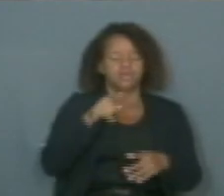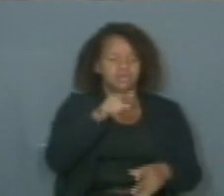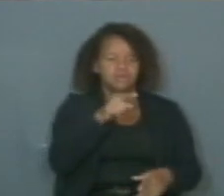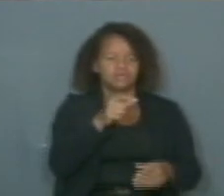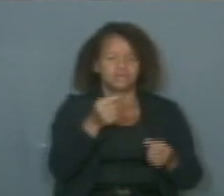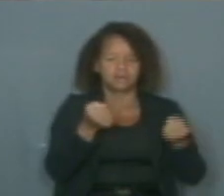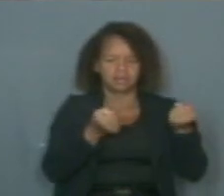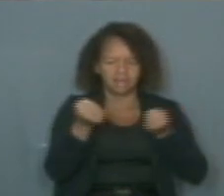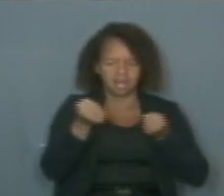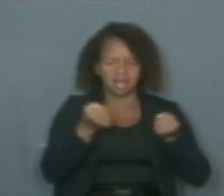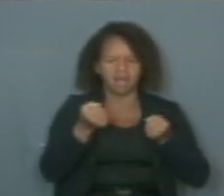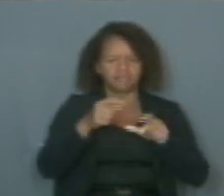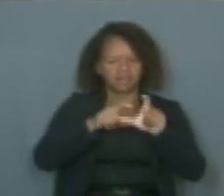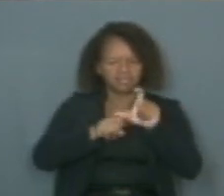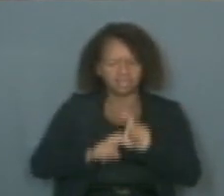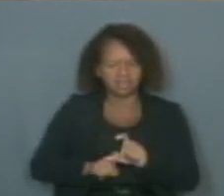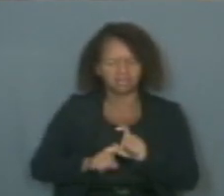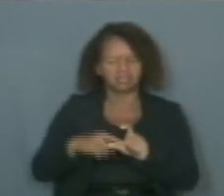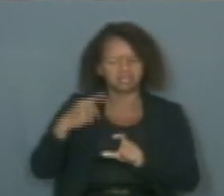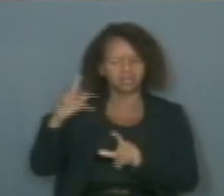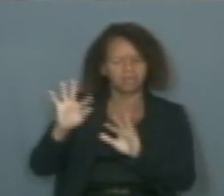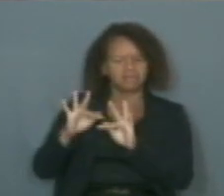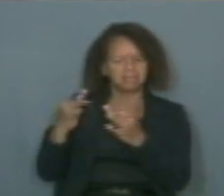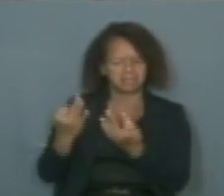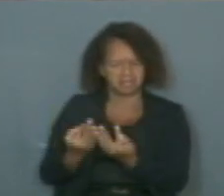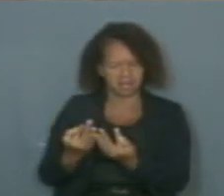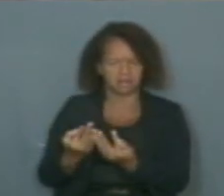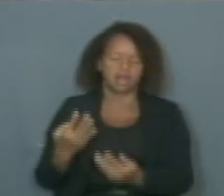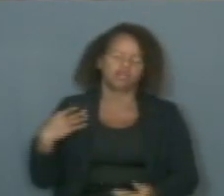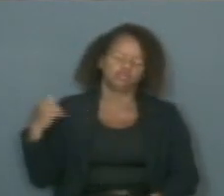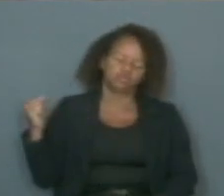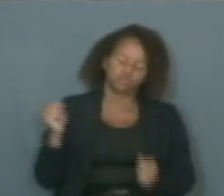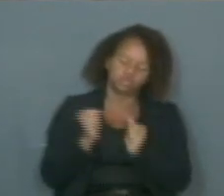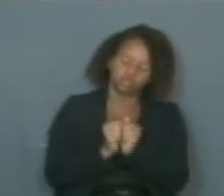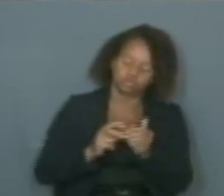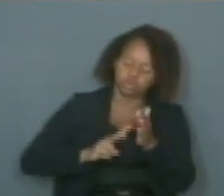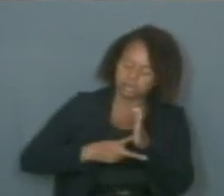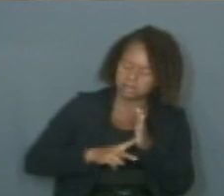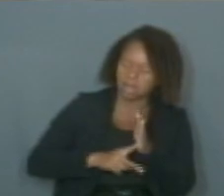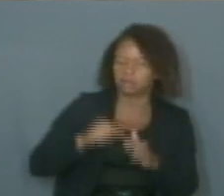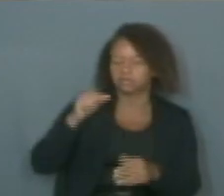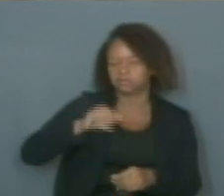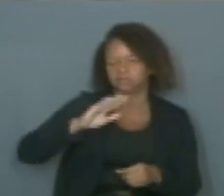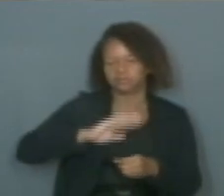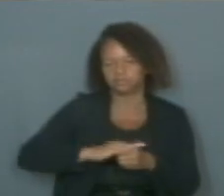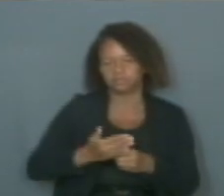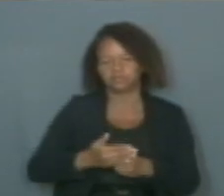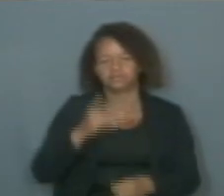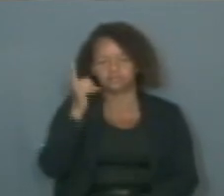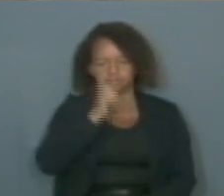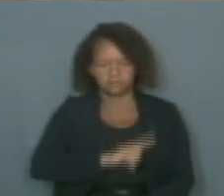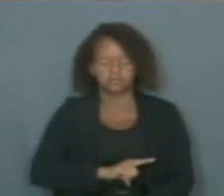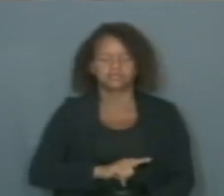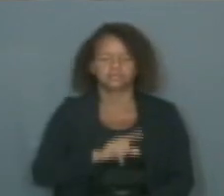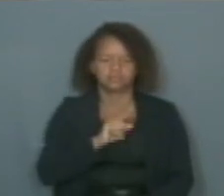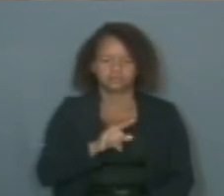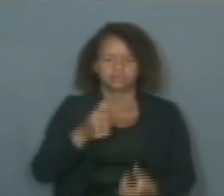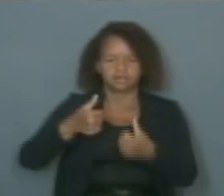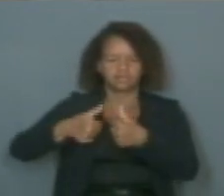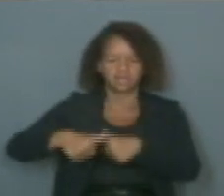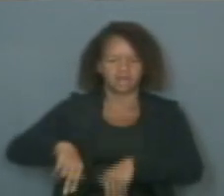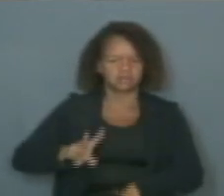dívida em nome da família. E a gente, junto com o sindicato, junto com essa casa, conseguiu que a permissão